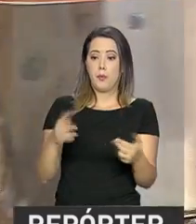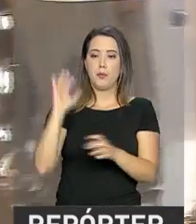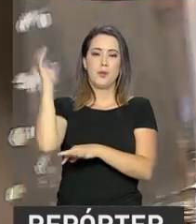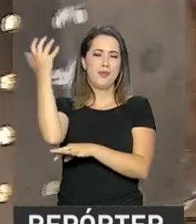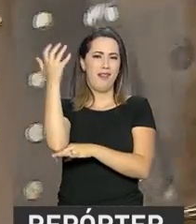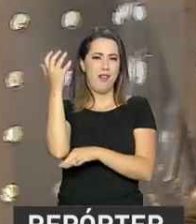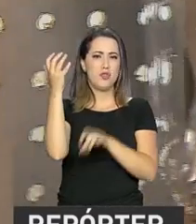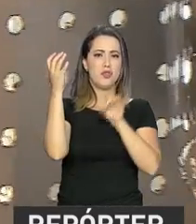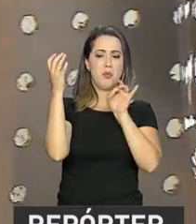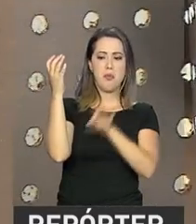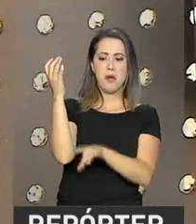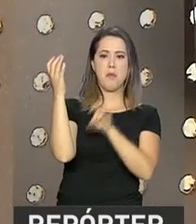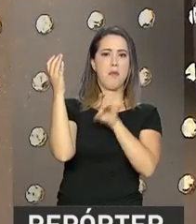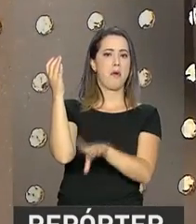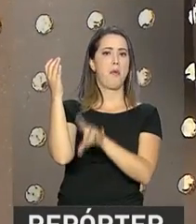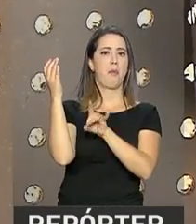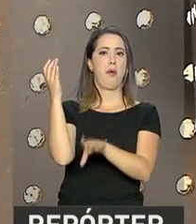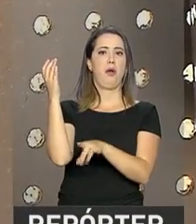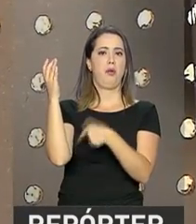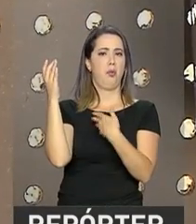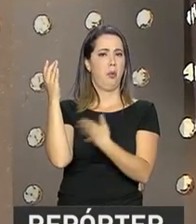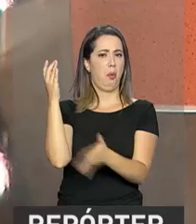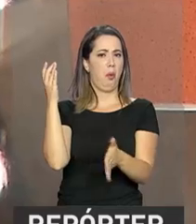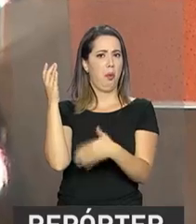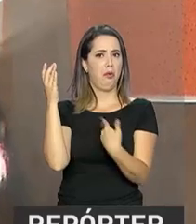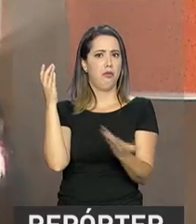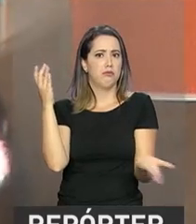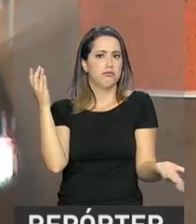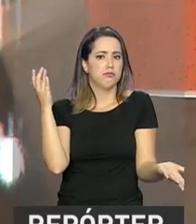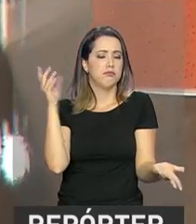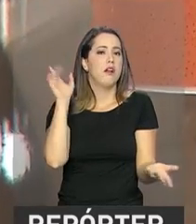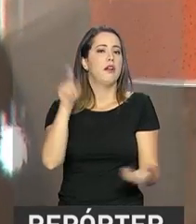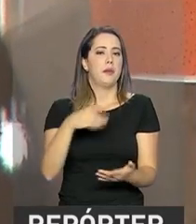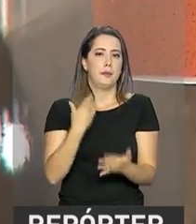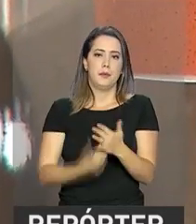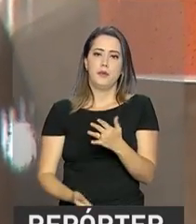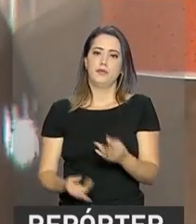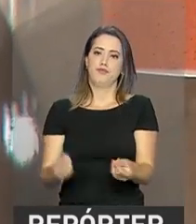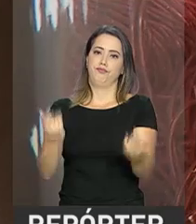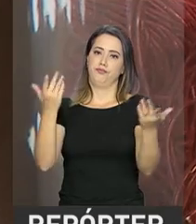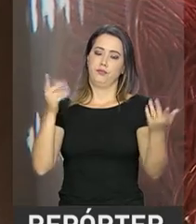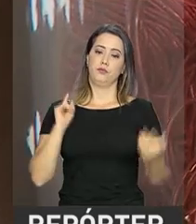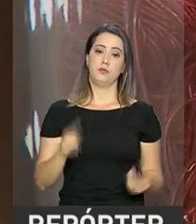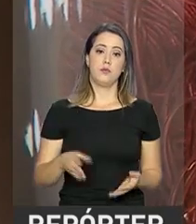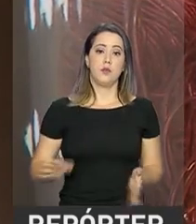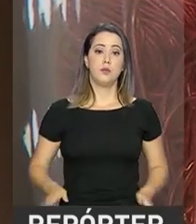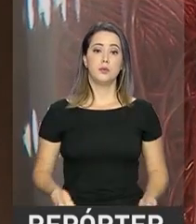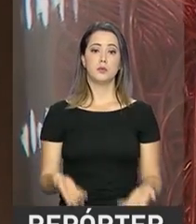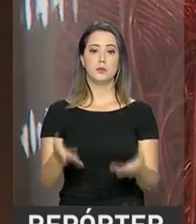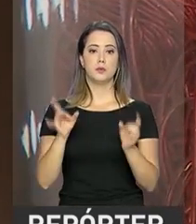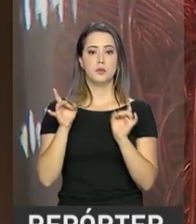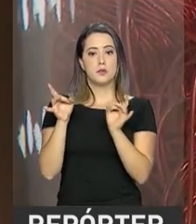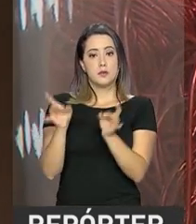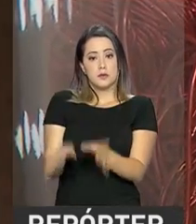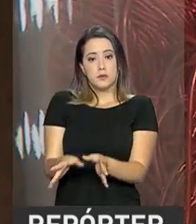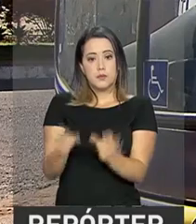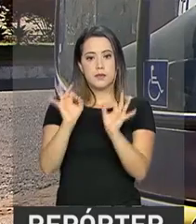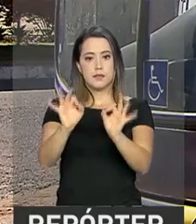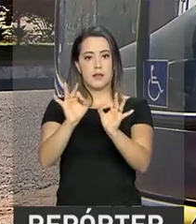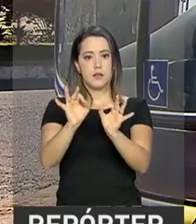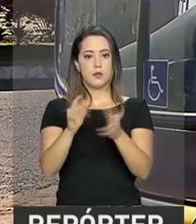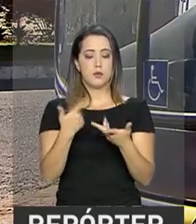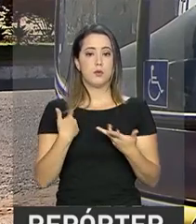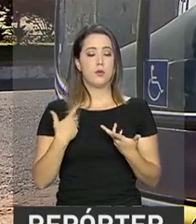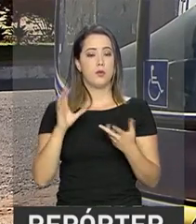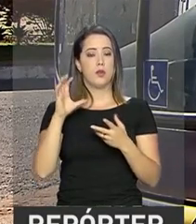esse lixo descartado de qualquer maneira é um desperdício de recursos para promover o descarte consciente a